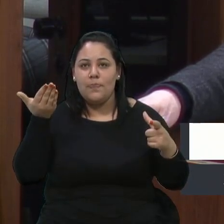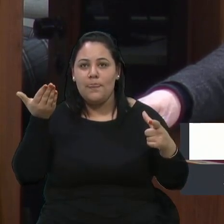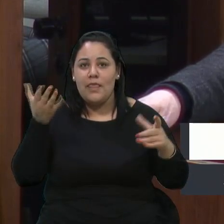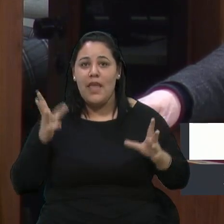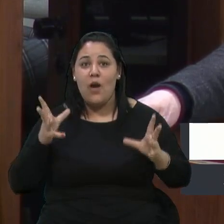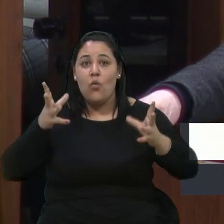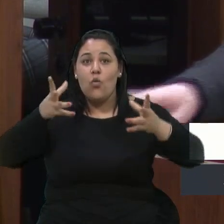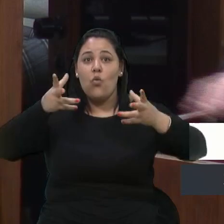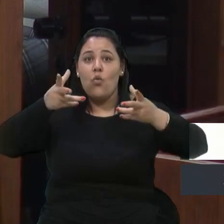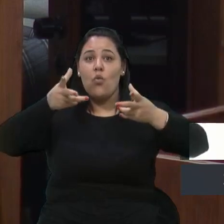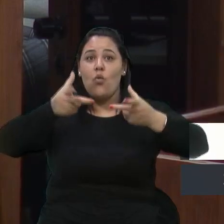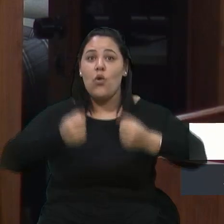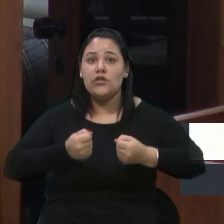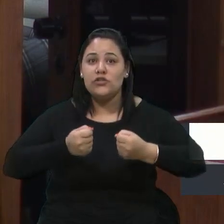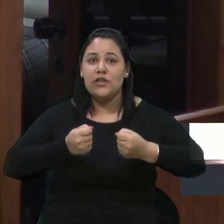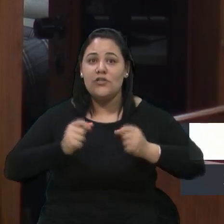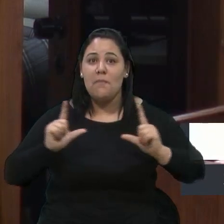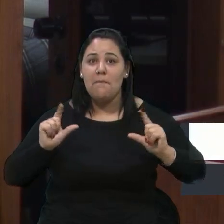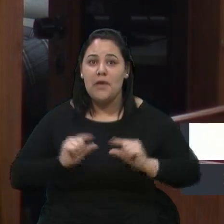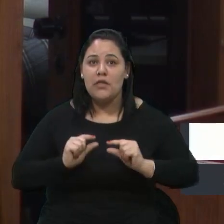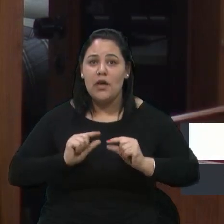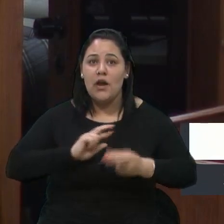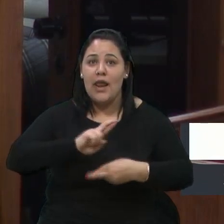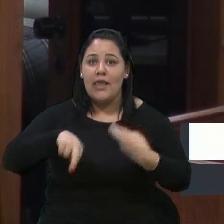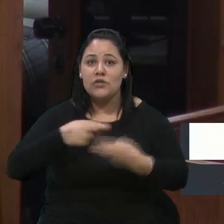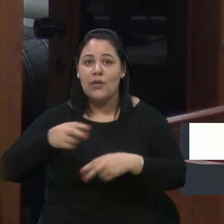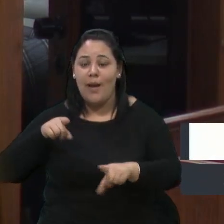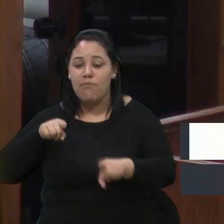relação à concorrência perfeita.